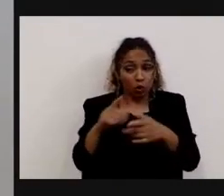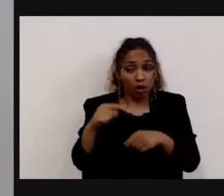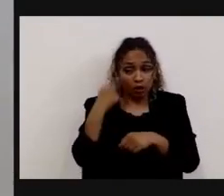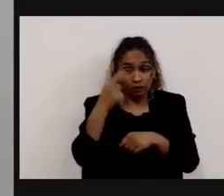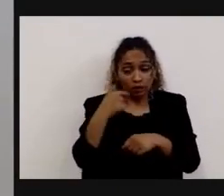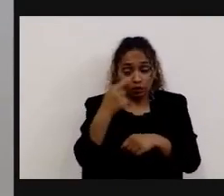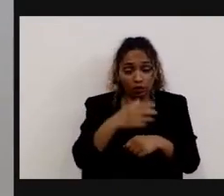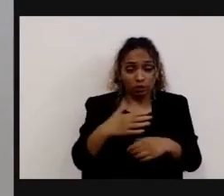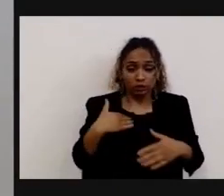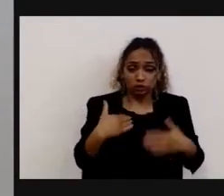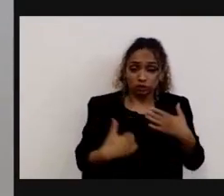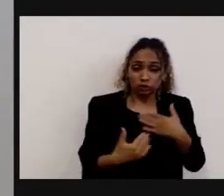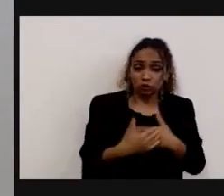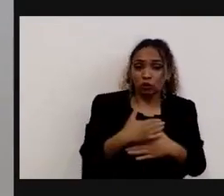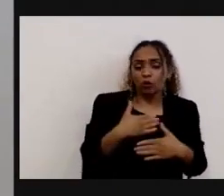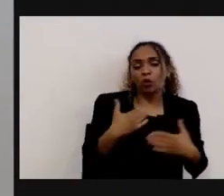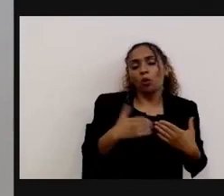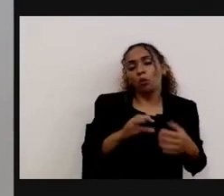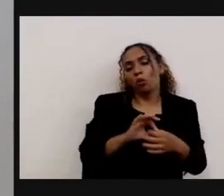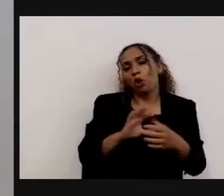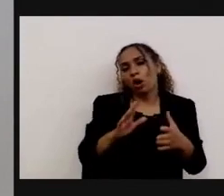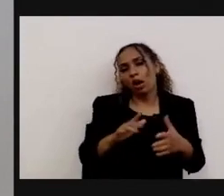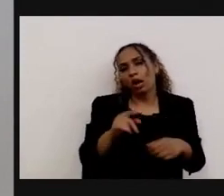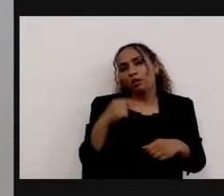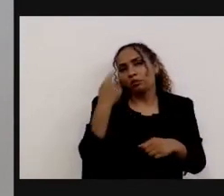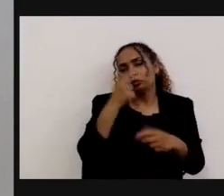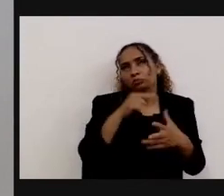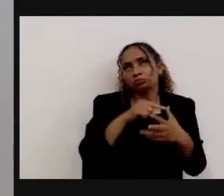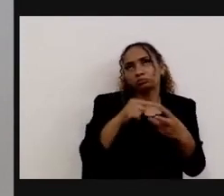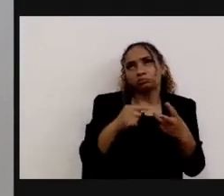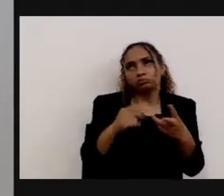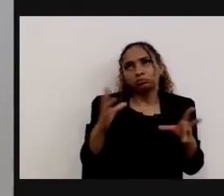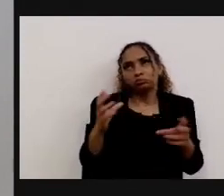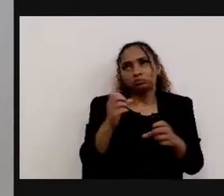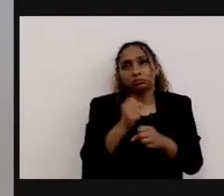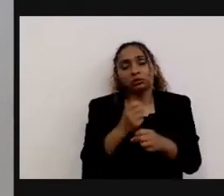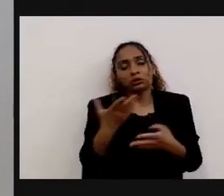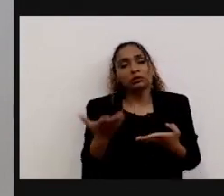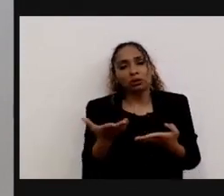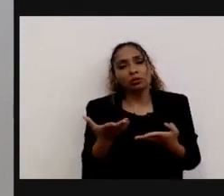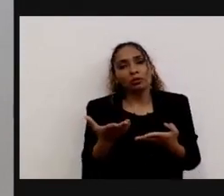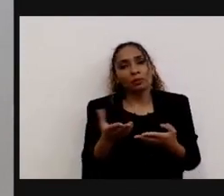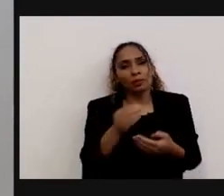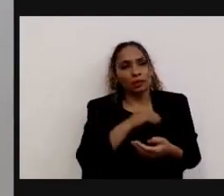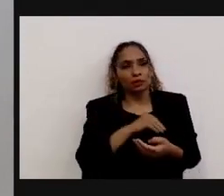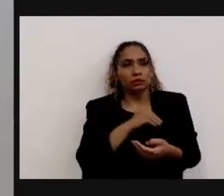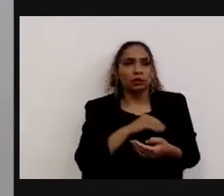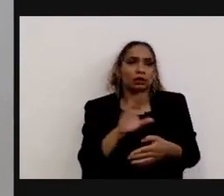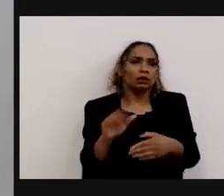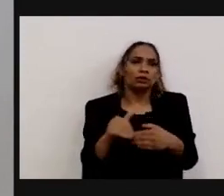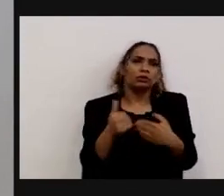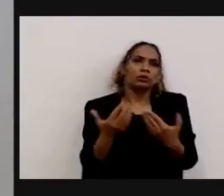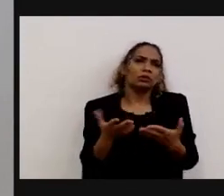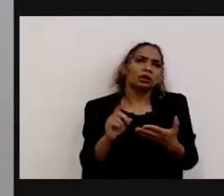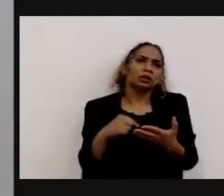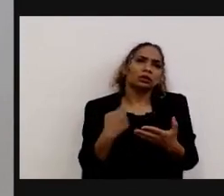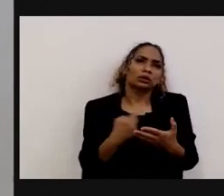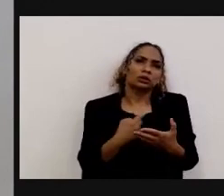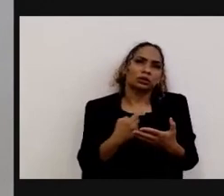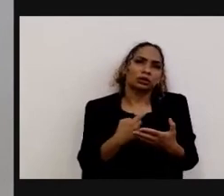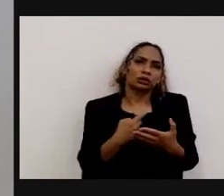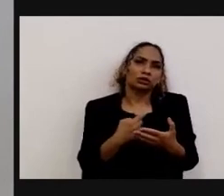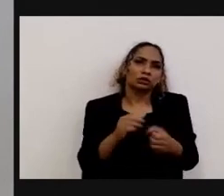seu corpo esteve à disposição tantas horas você então faz junção a um salário me diga que nós fomos